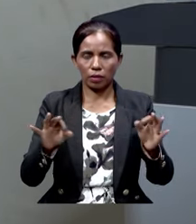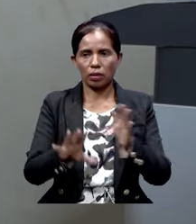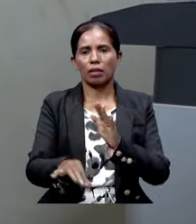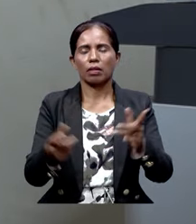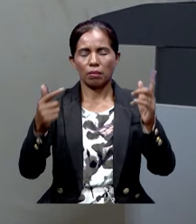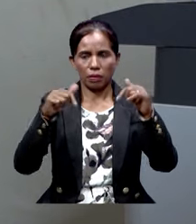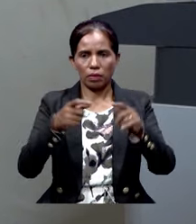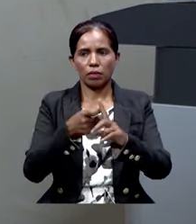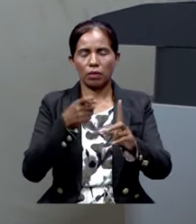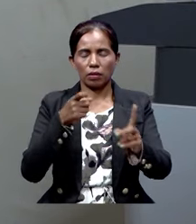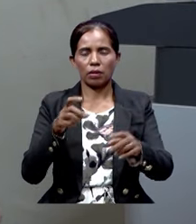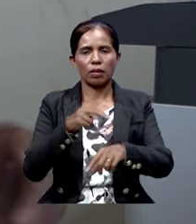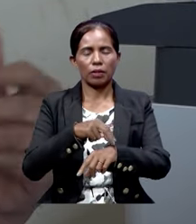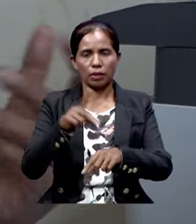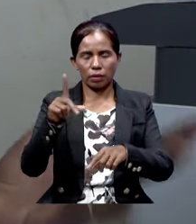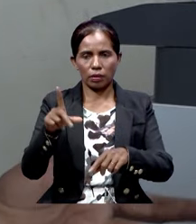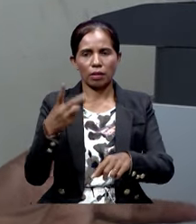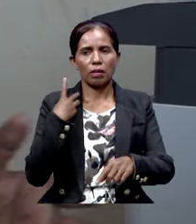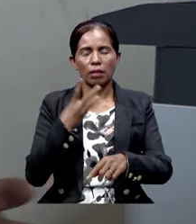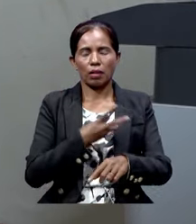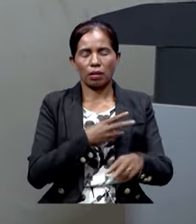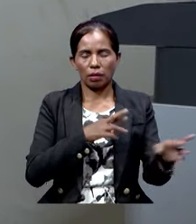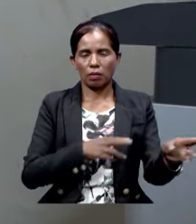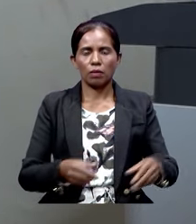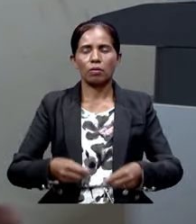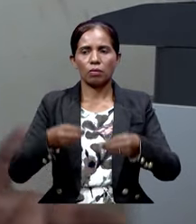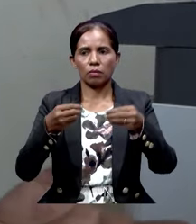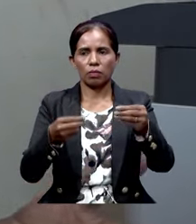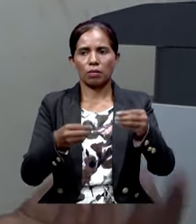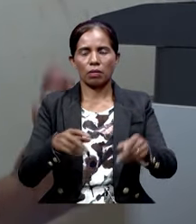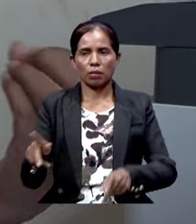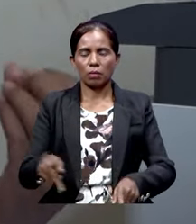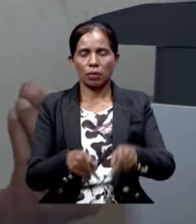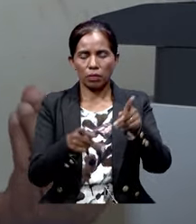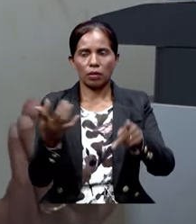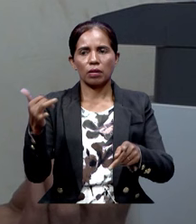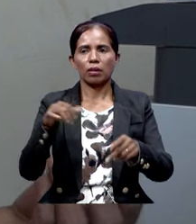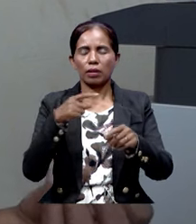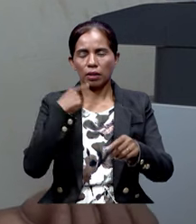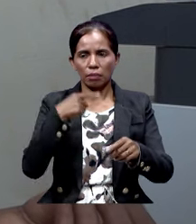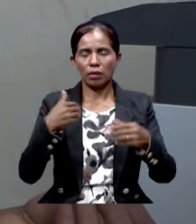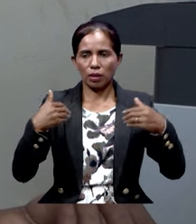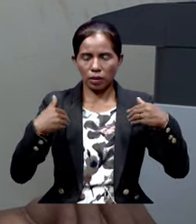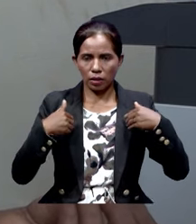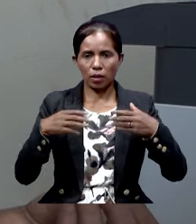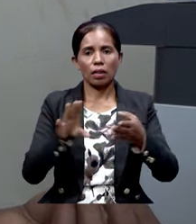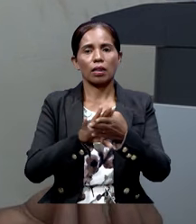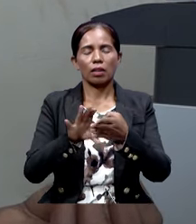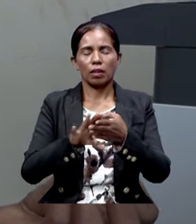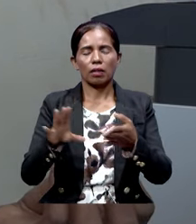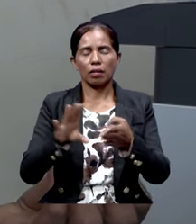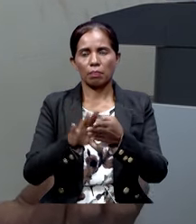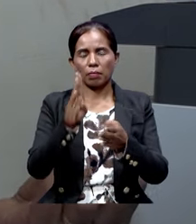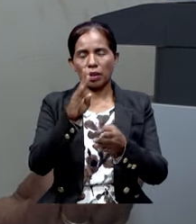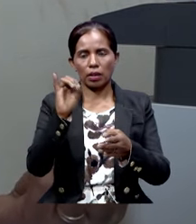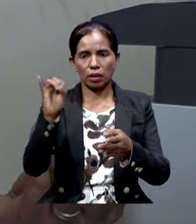falhou na UCI nacional, a mim foi aviso para público para se maxecar na fatinida a